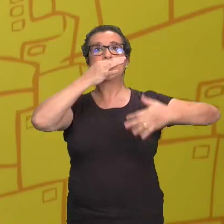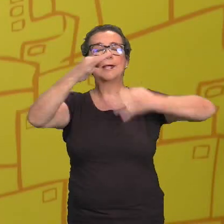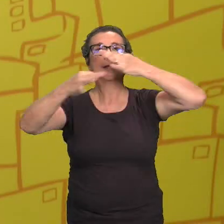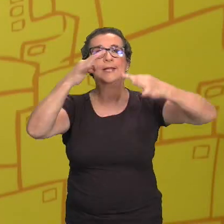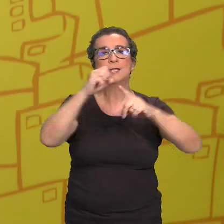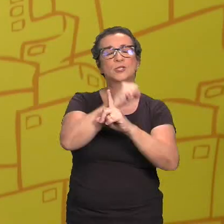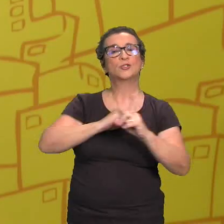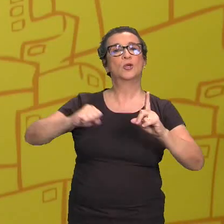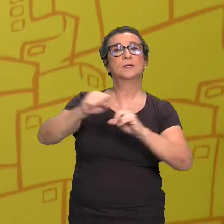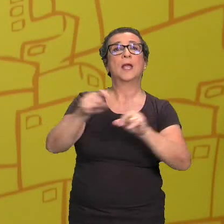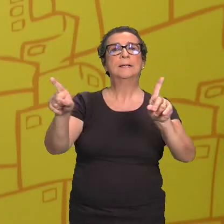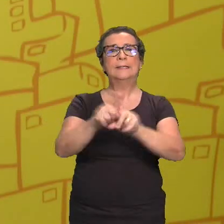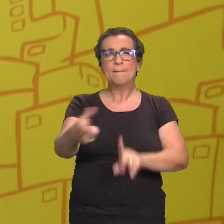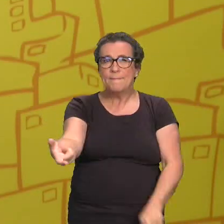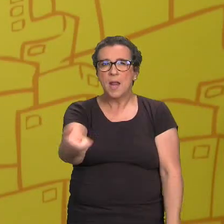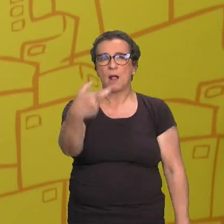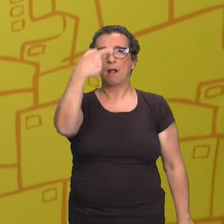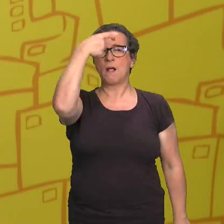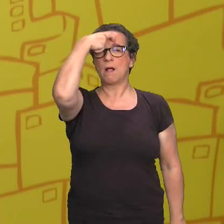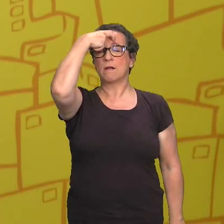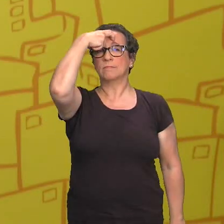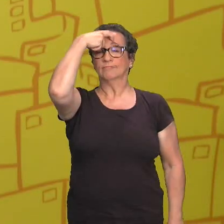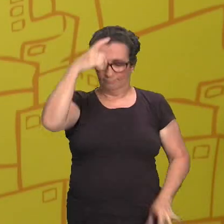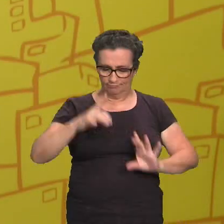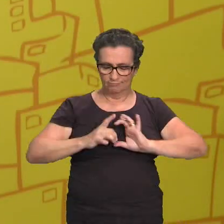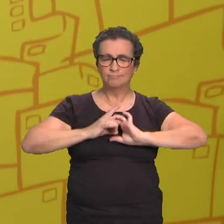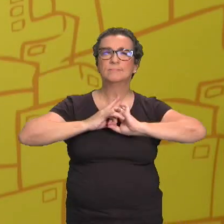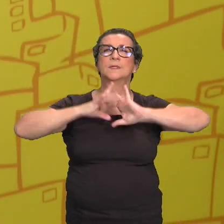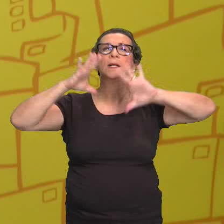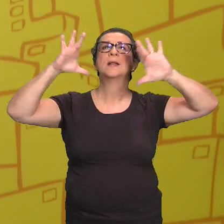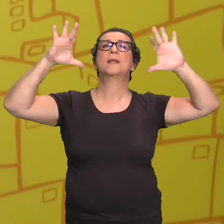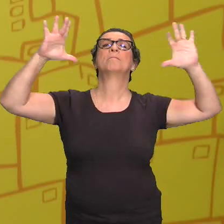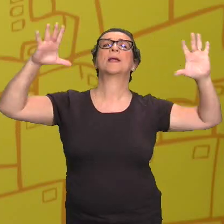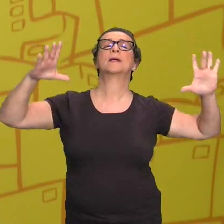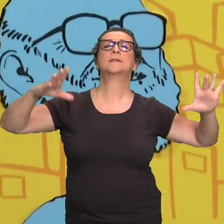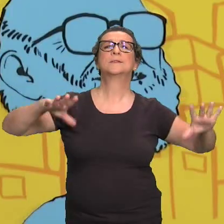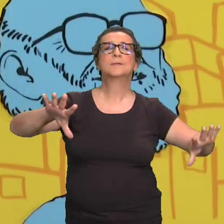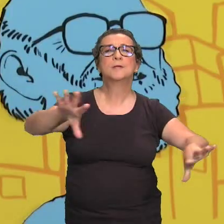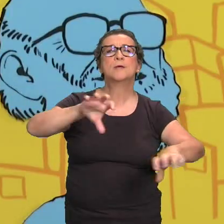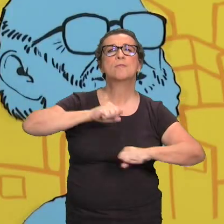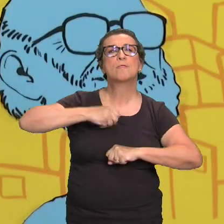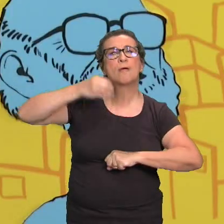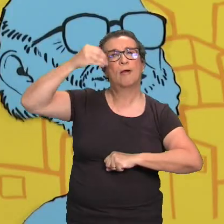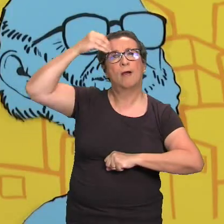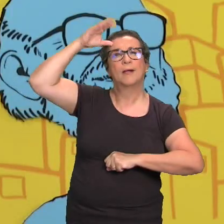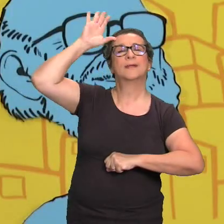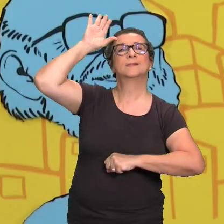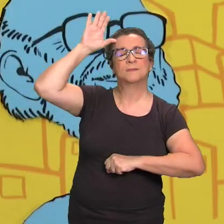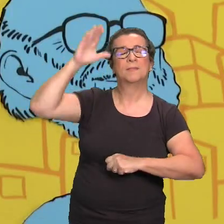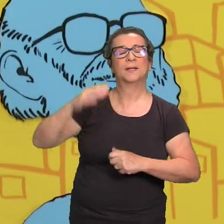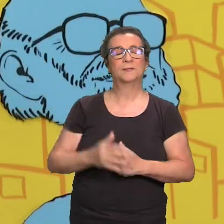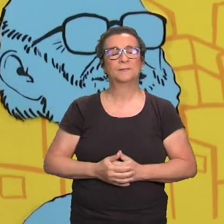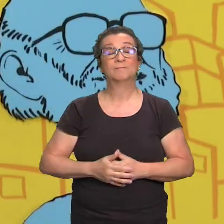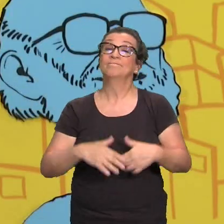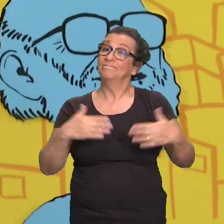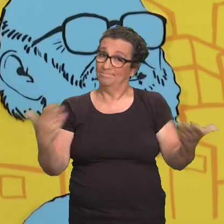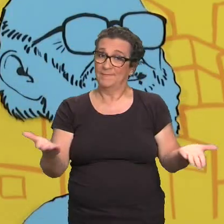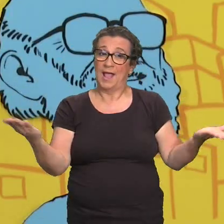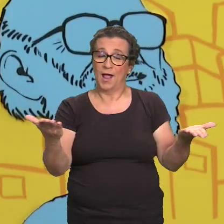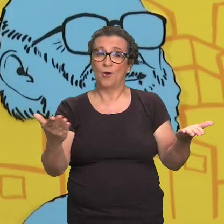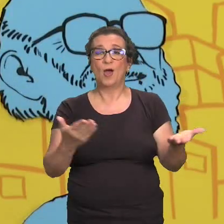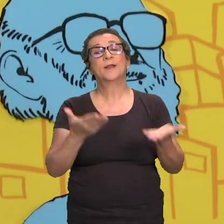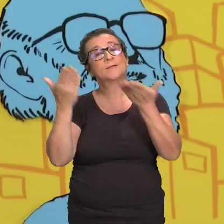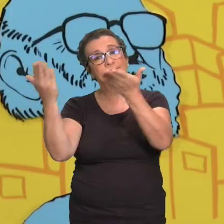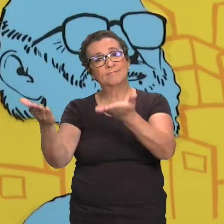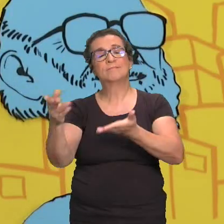seu processo de conscientização, de libertação e de conhecimento. Sendo assim, a gente passa agora a